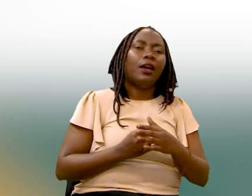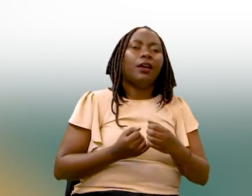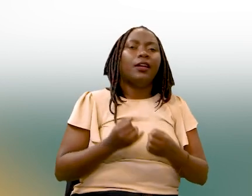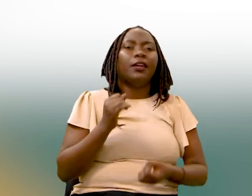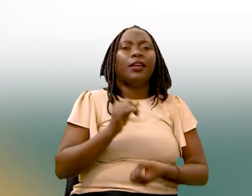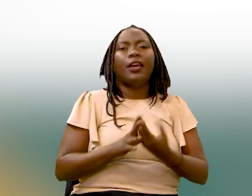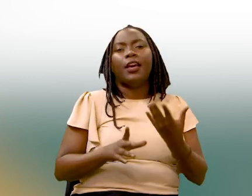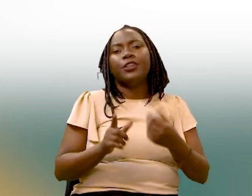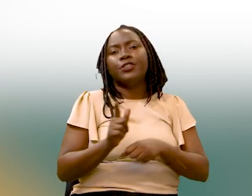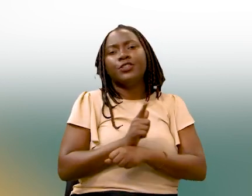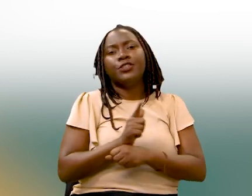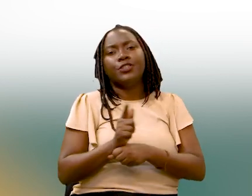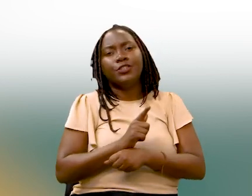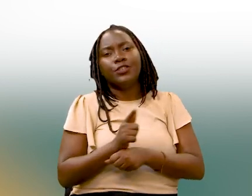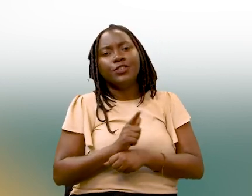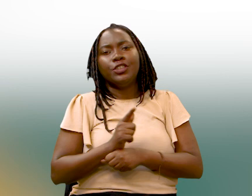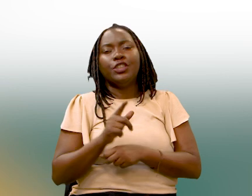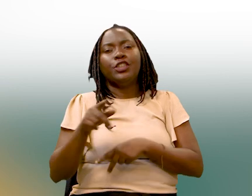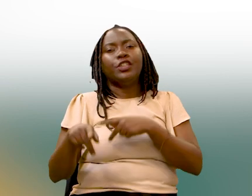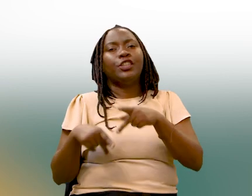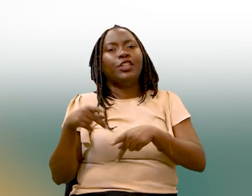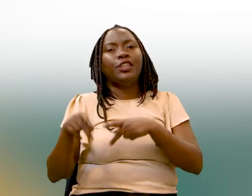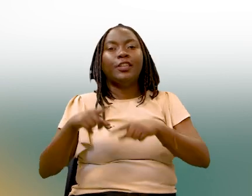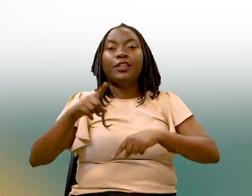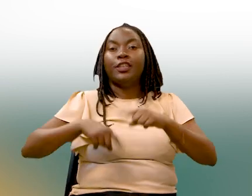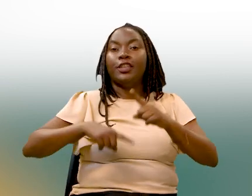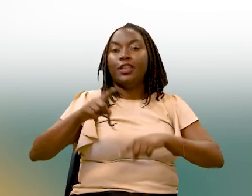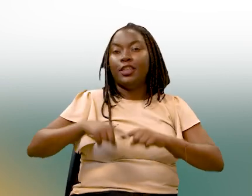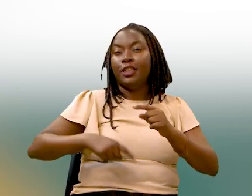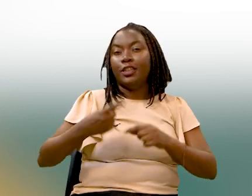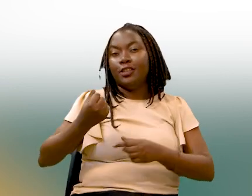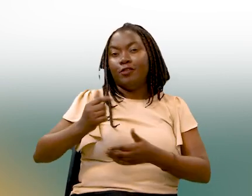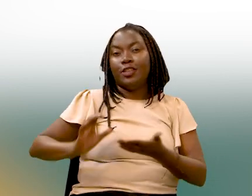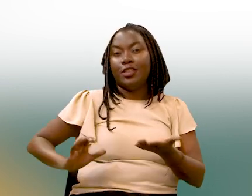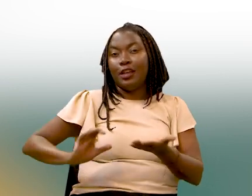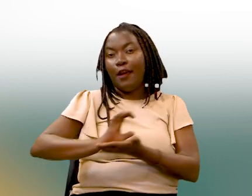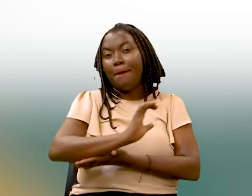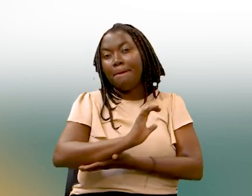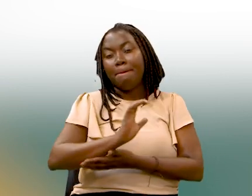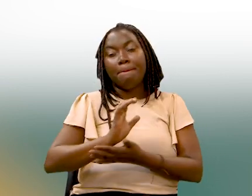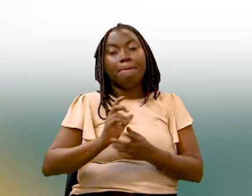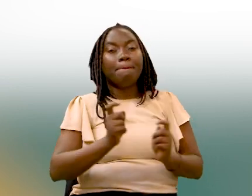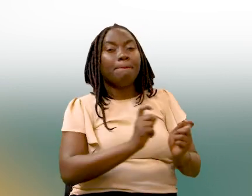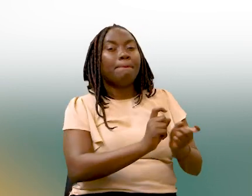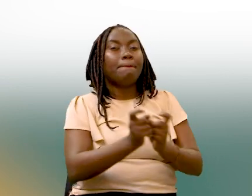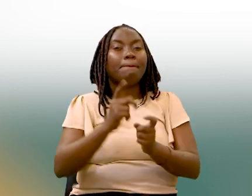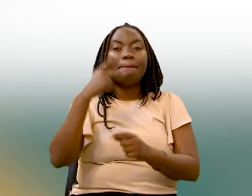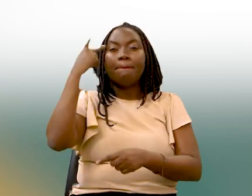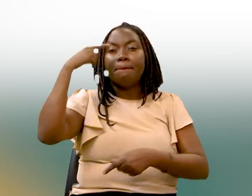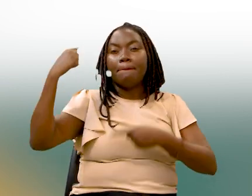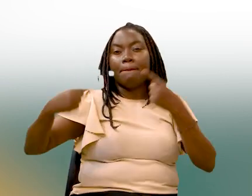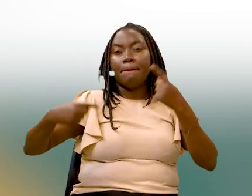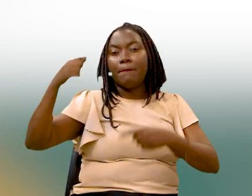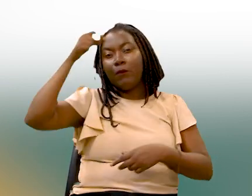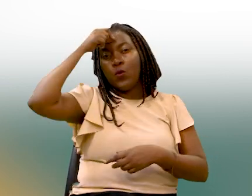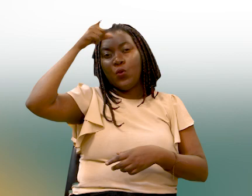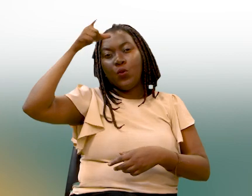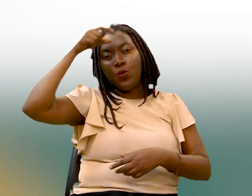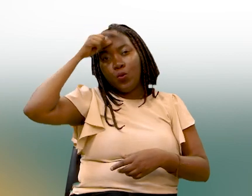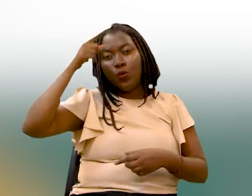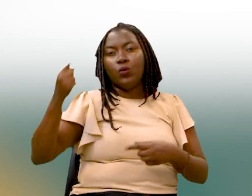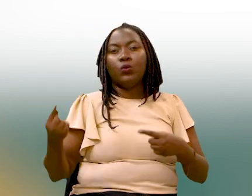a formação de gestores e de públicos, os instrumentos de financiamento e a articulação de políticas